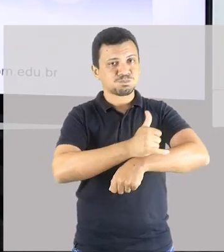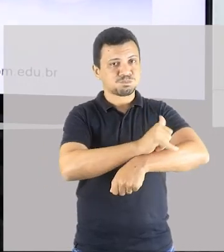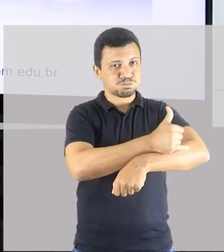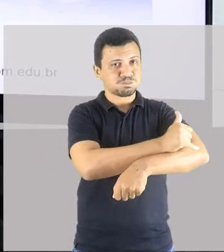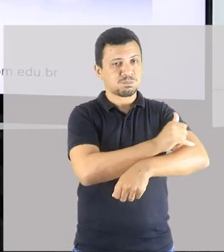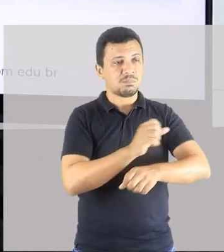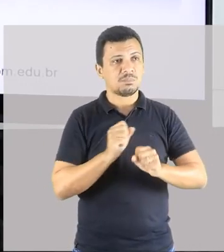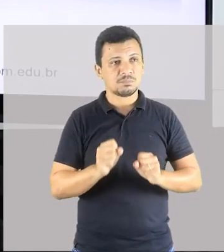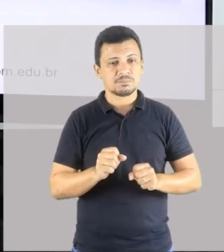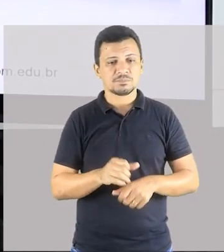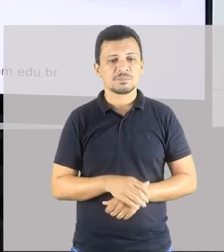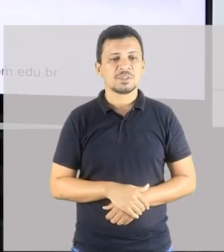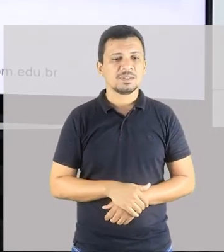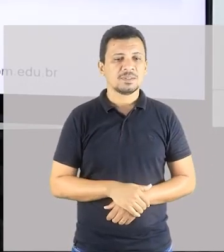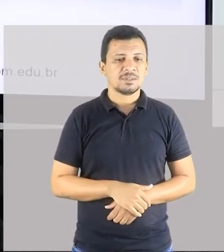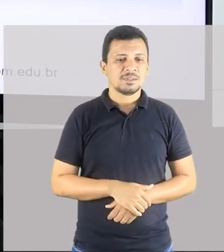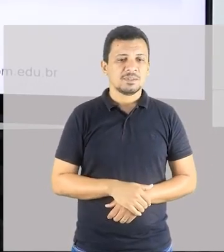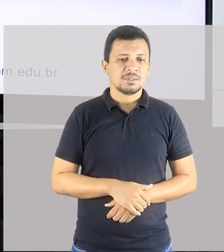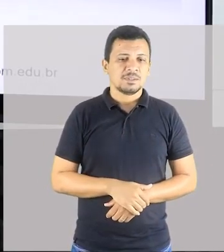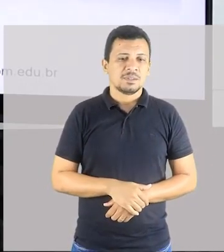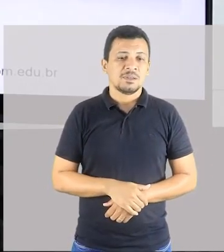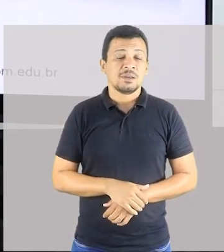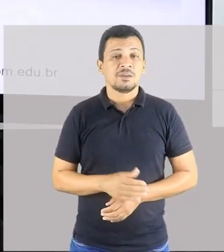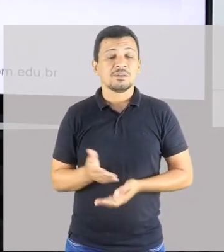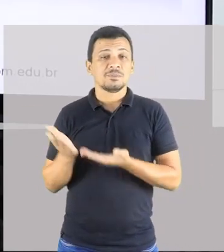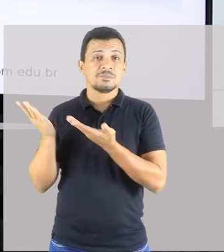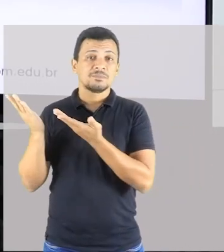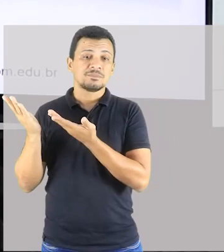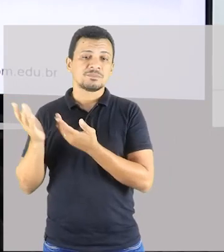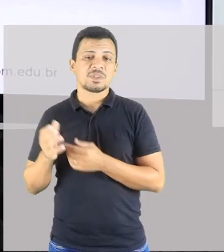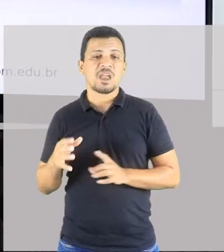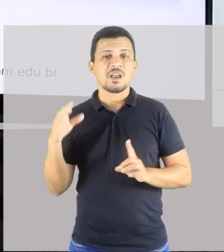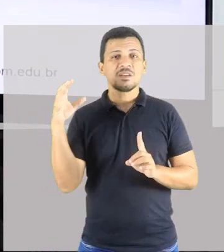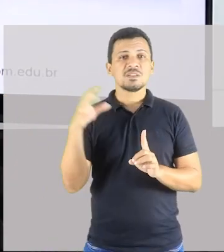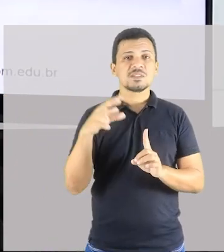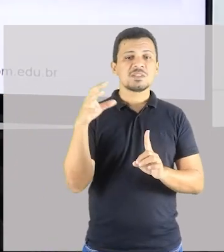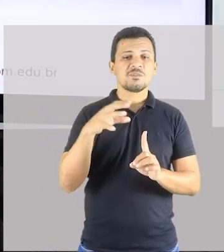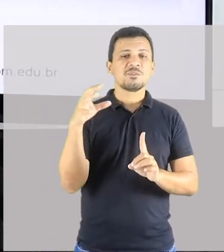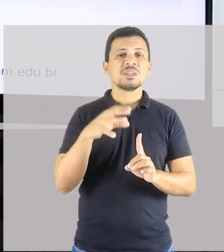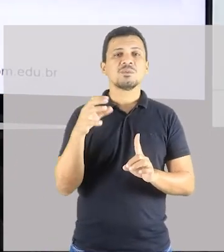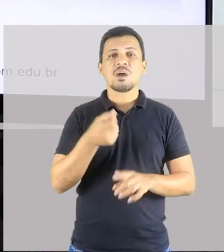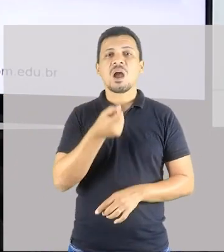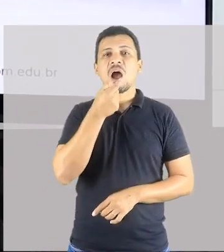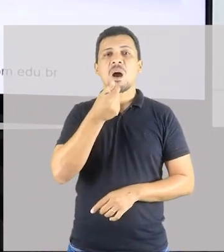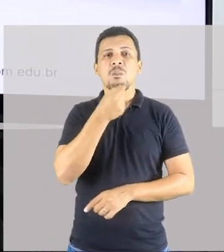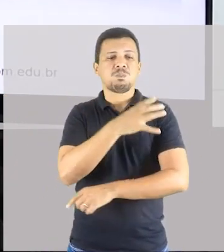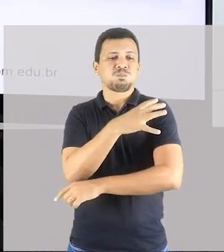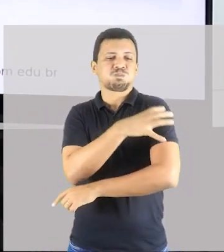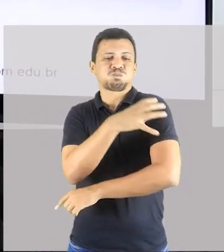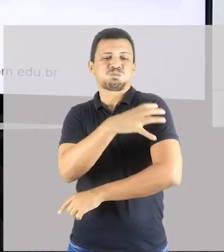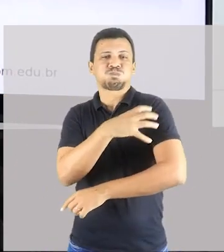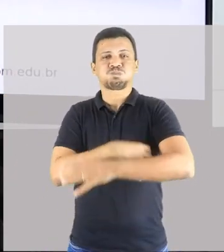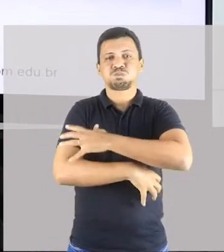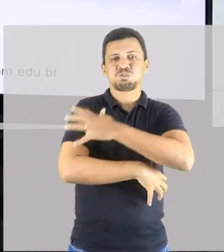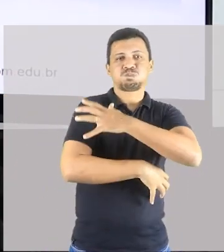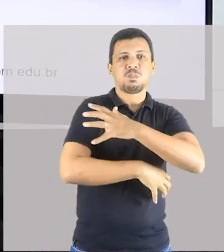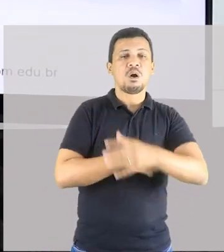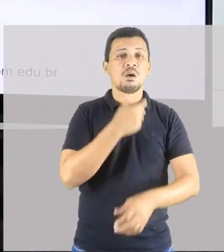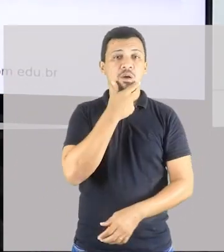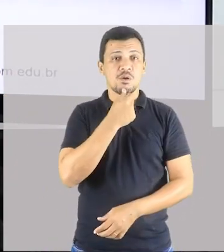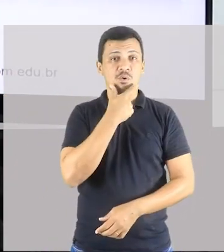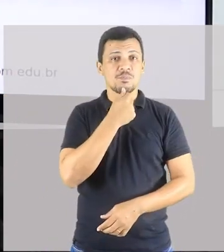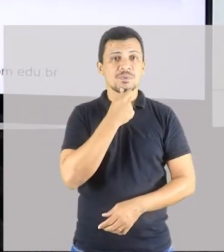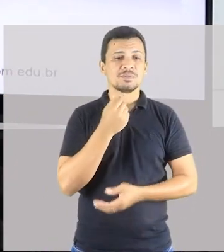para obesidade, beleza? E aí a gente vai falar sobre os efeitos, tá? Dos anabolizantes